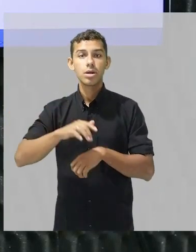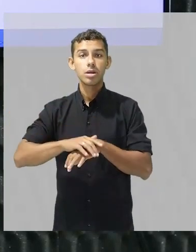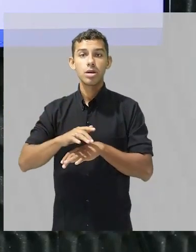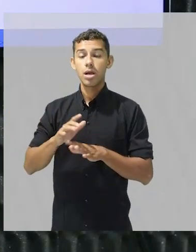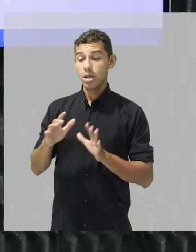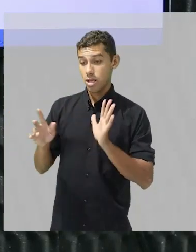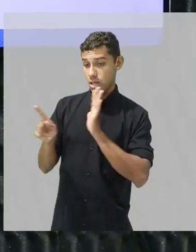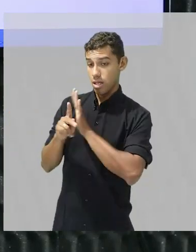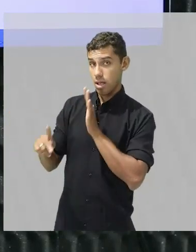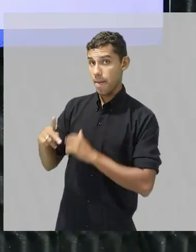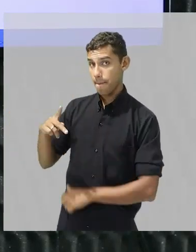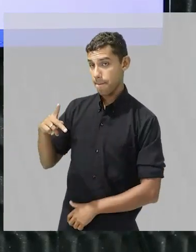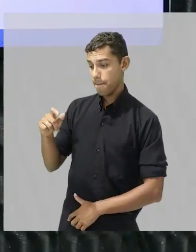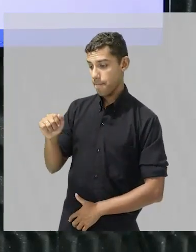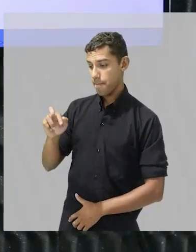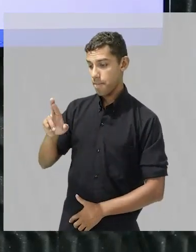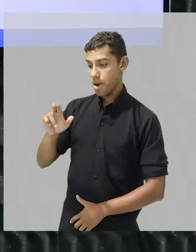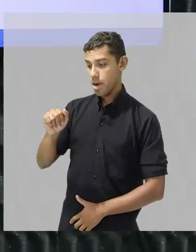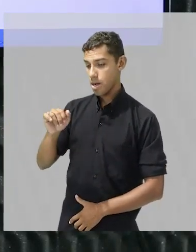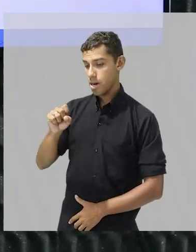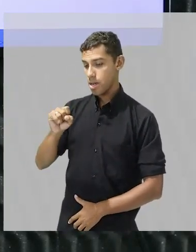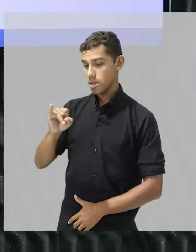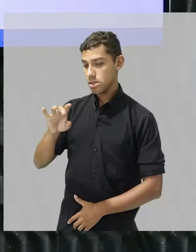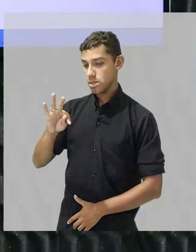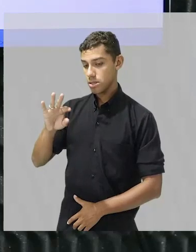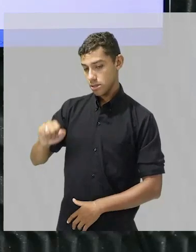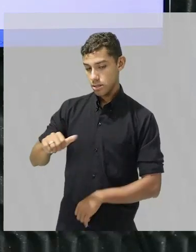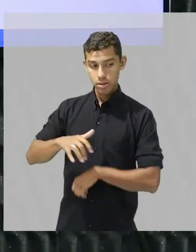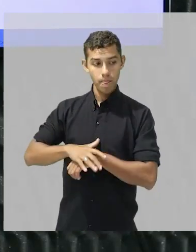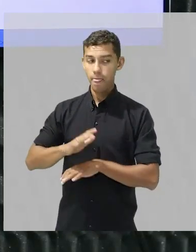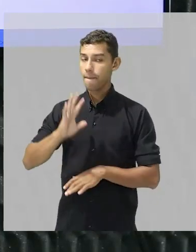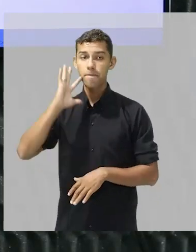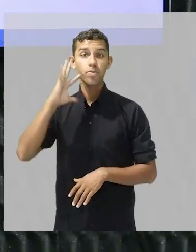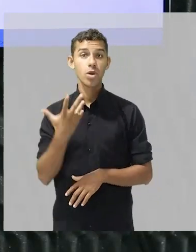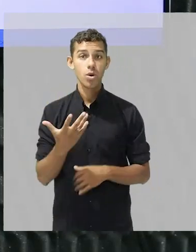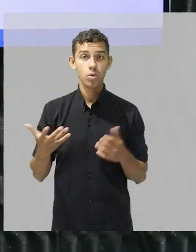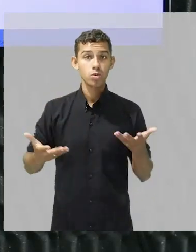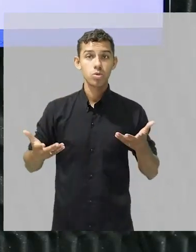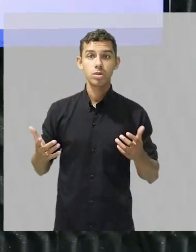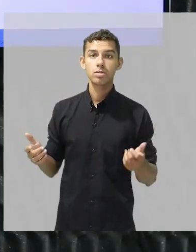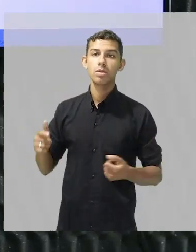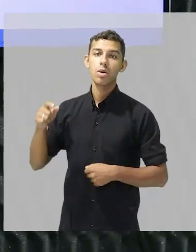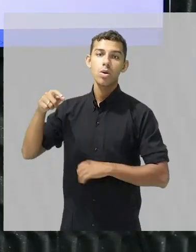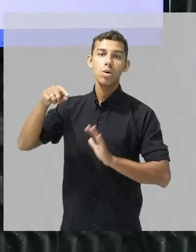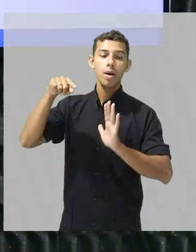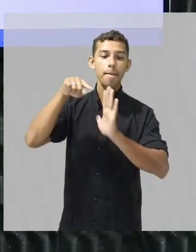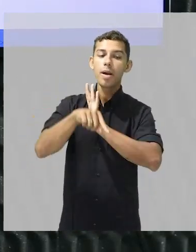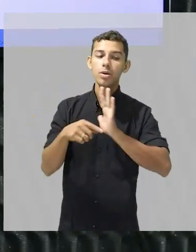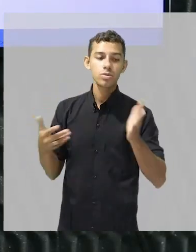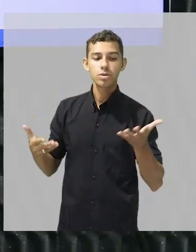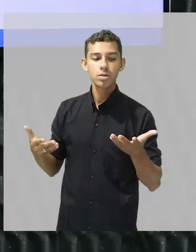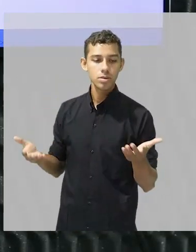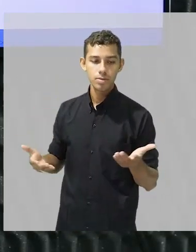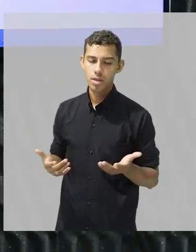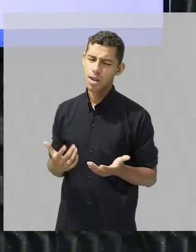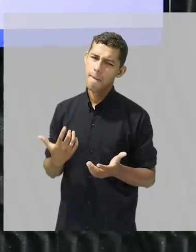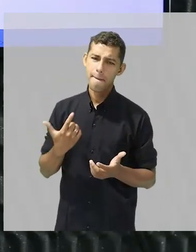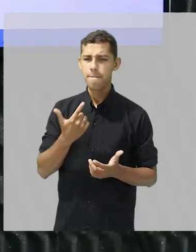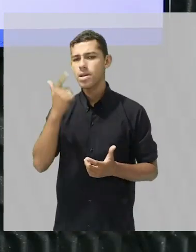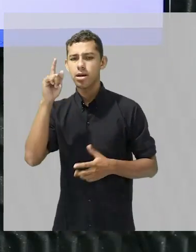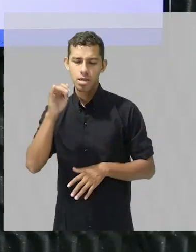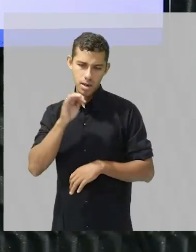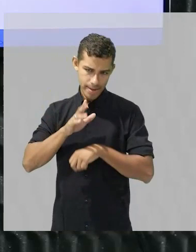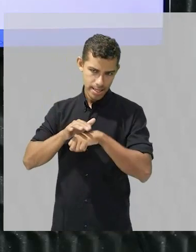de parasita que fica no sistema linfático. Mas não é o que está sendo colocado aqui na questão, tá? Mas tem a ver